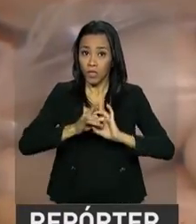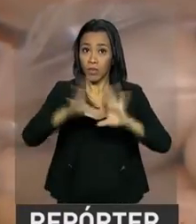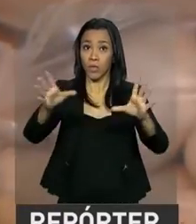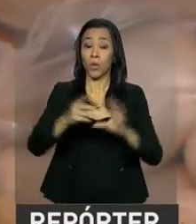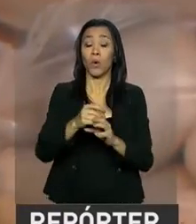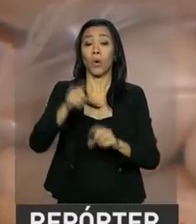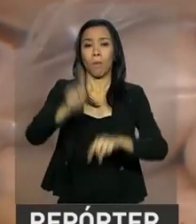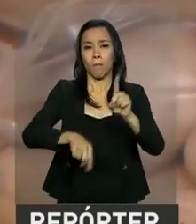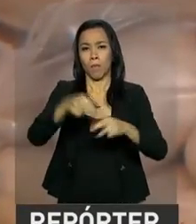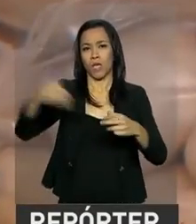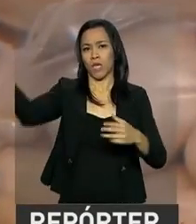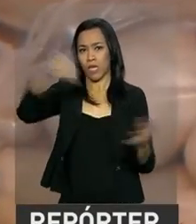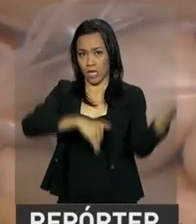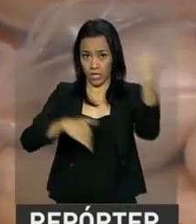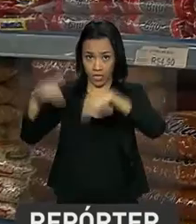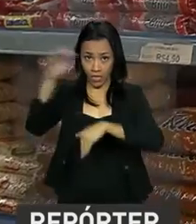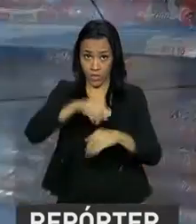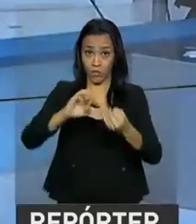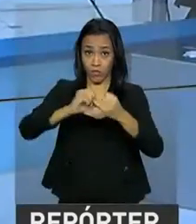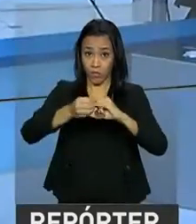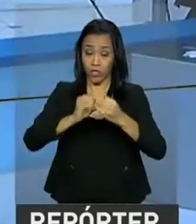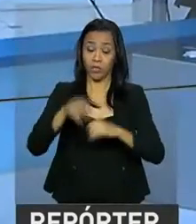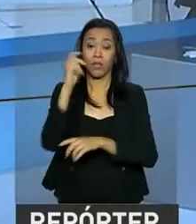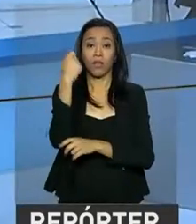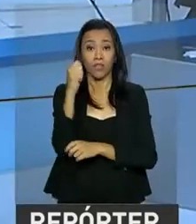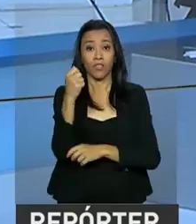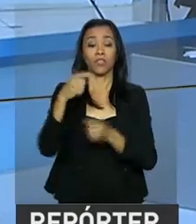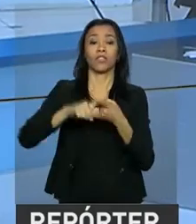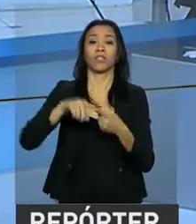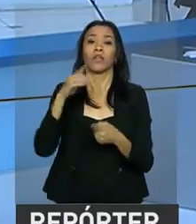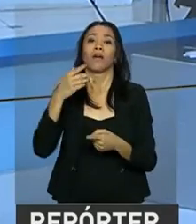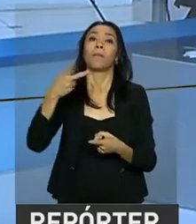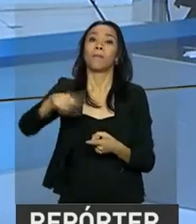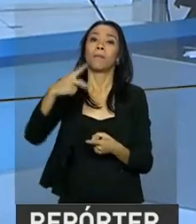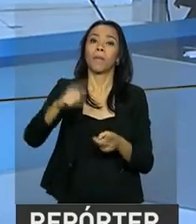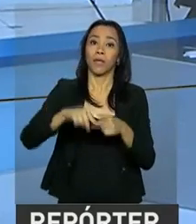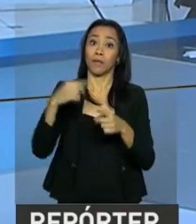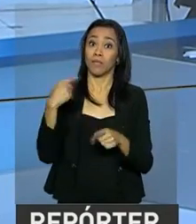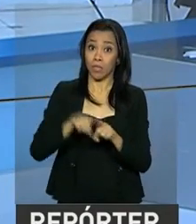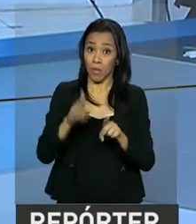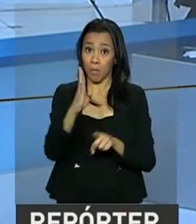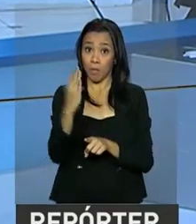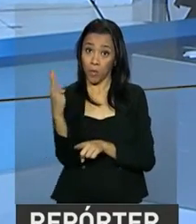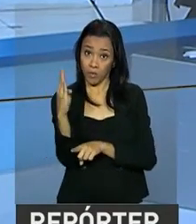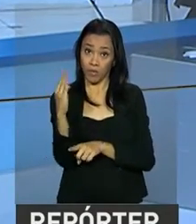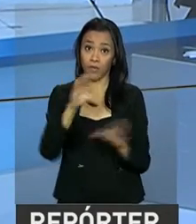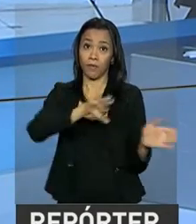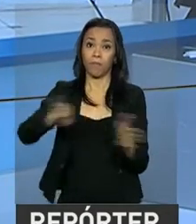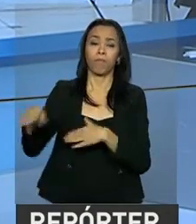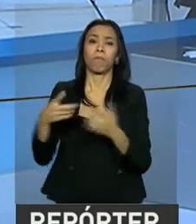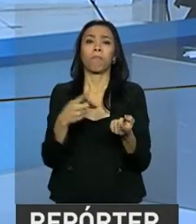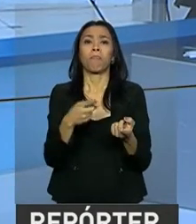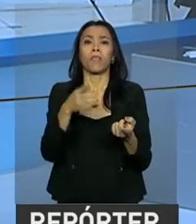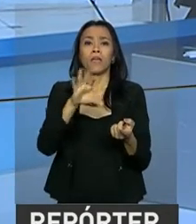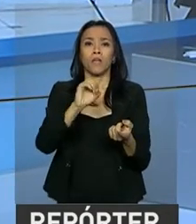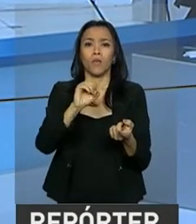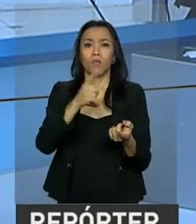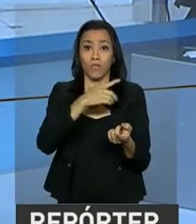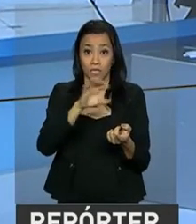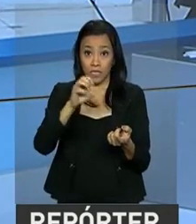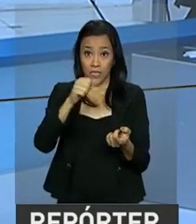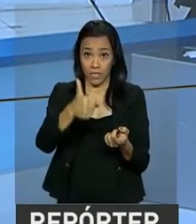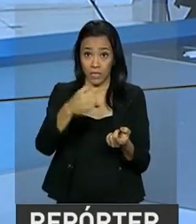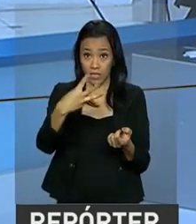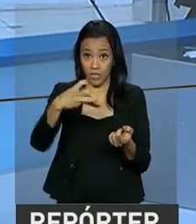do paraguai e da bolívia ea meta fiscal do governo para 2017 é de um déficit de 139